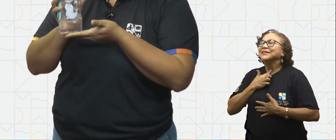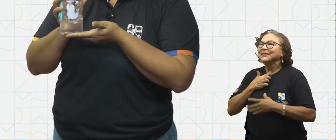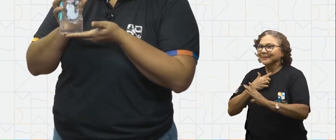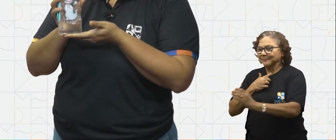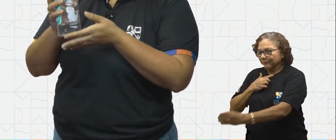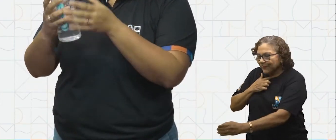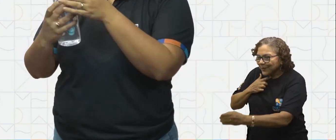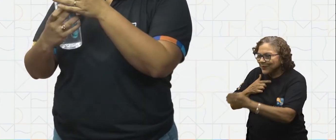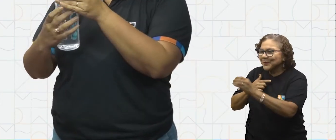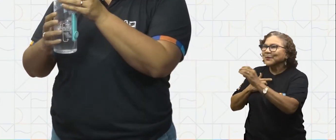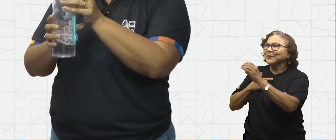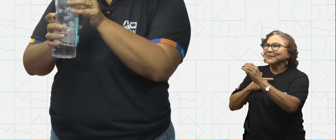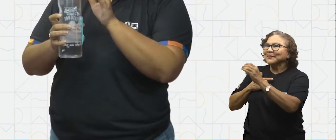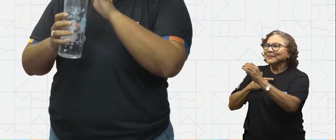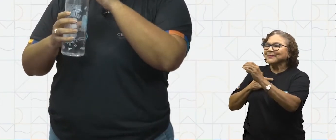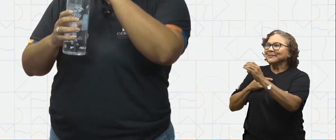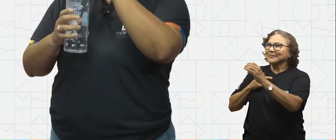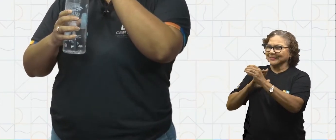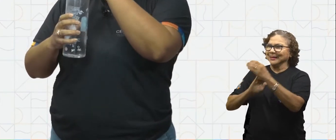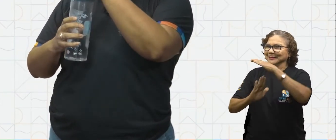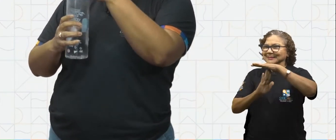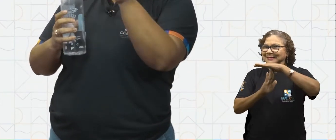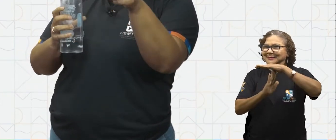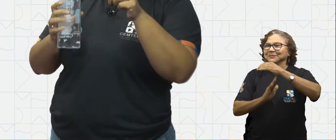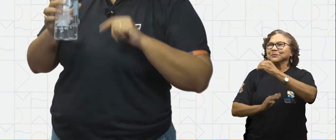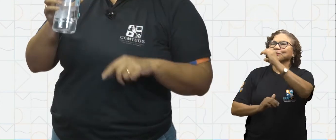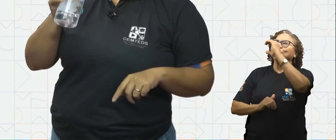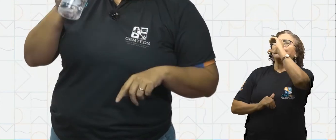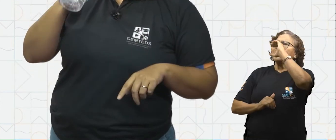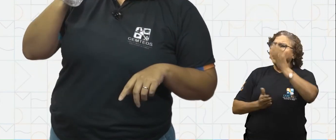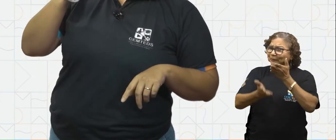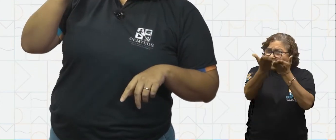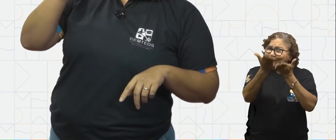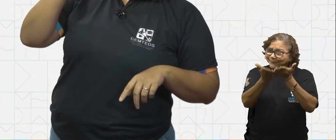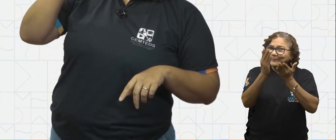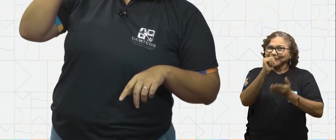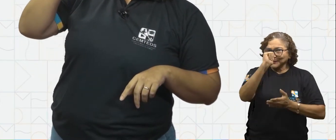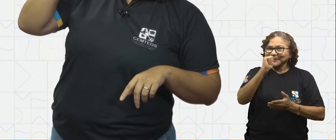eu sempre ando com a minha garrafinha. Beba água você também.